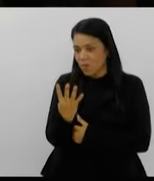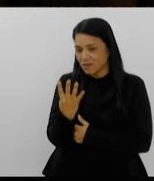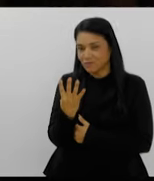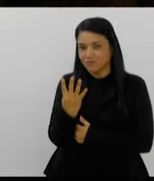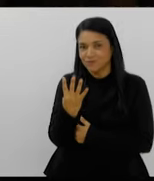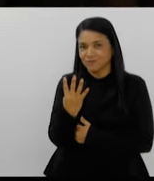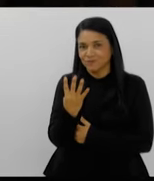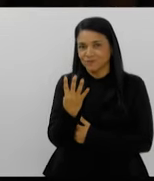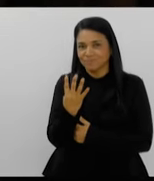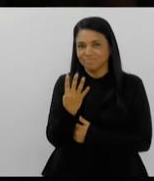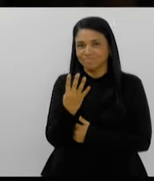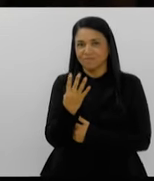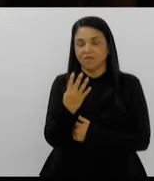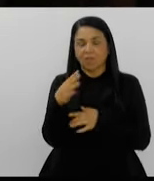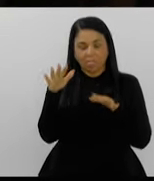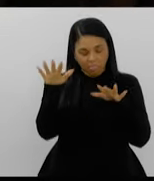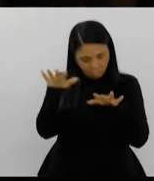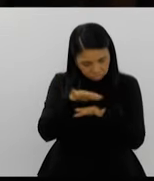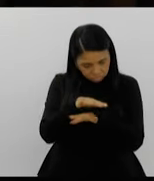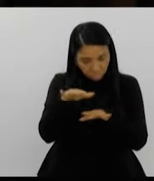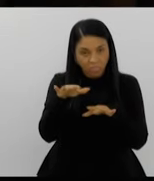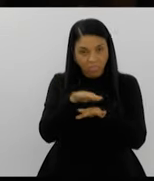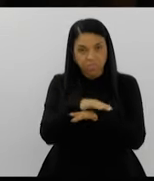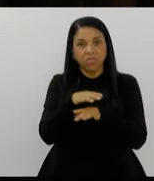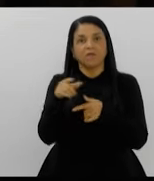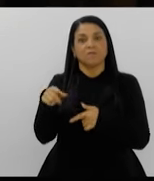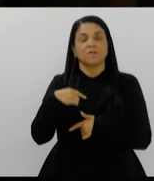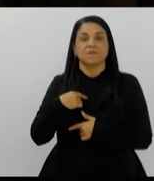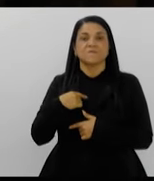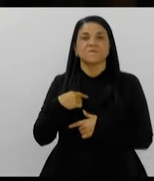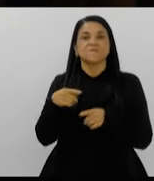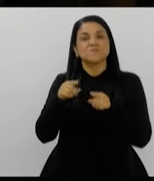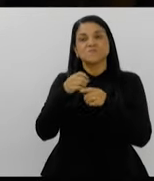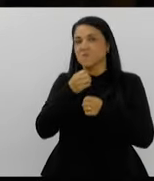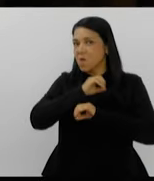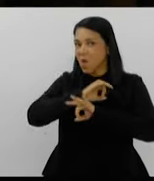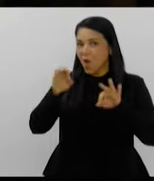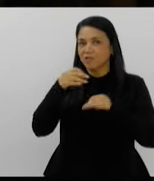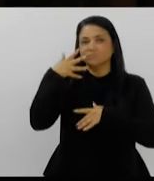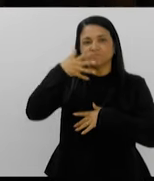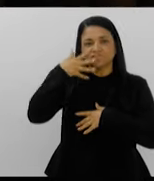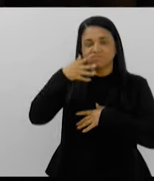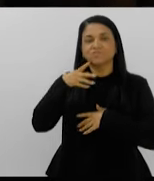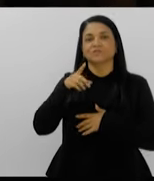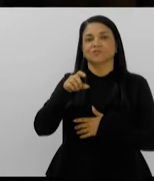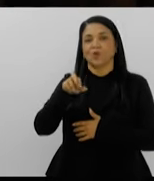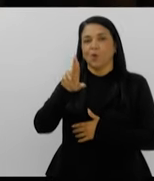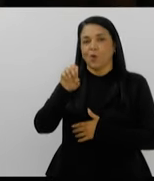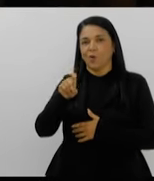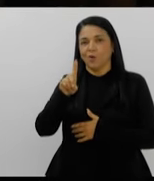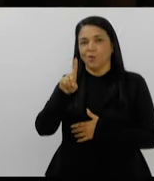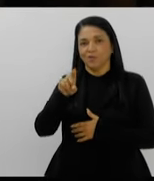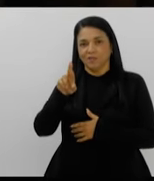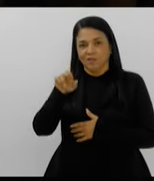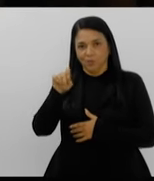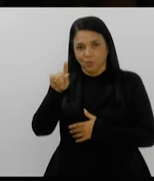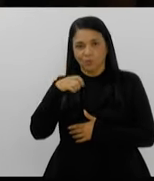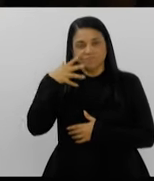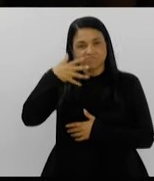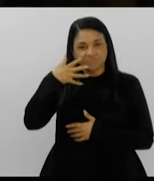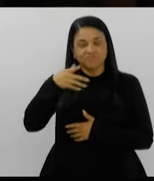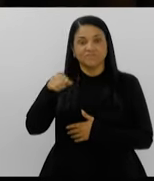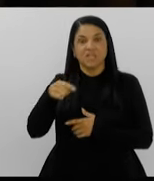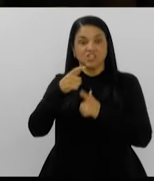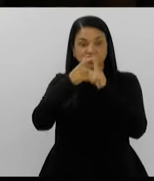Municipal subserviente, mais uma grande fala do presidente Bacelar, uma Câmara Municipal que permite o maior